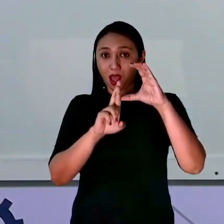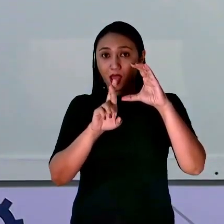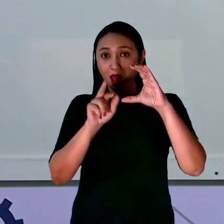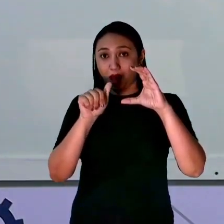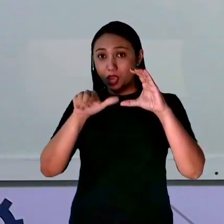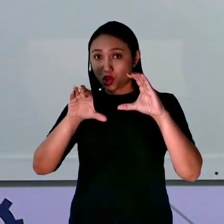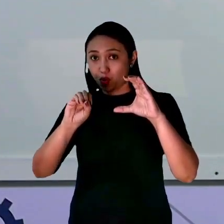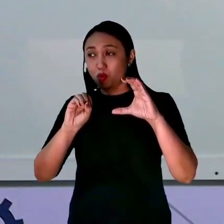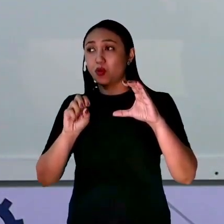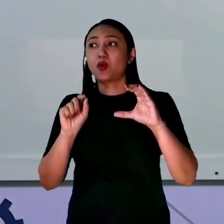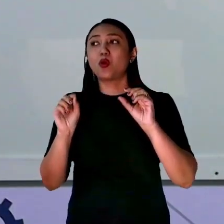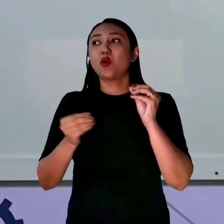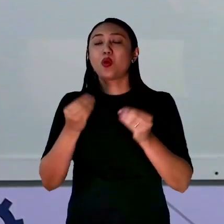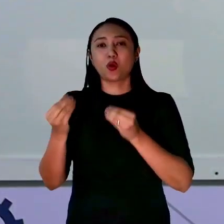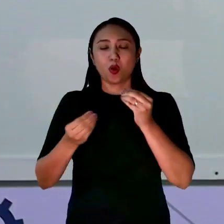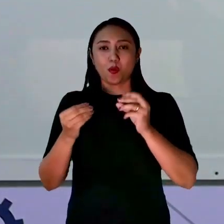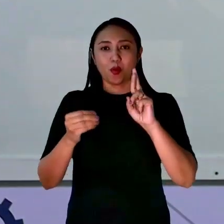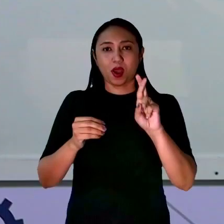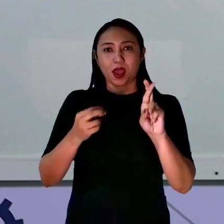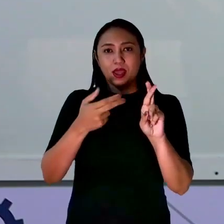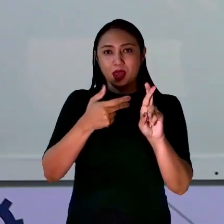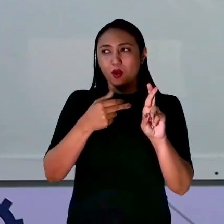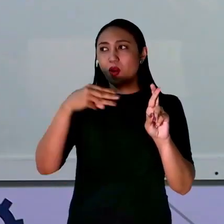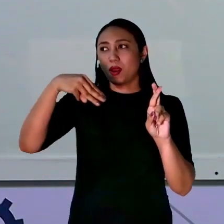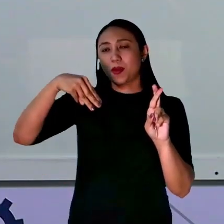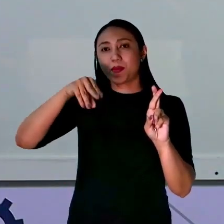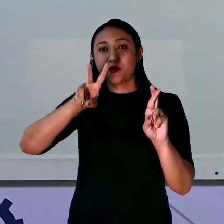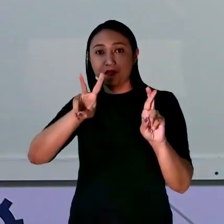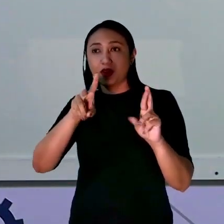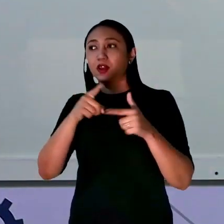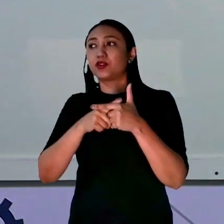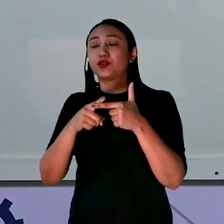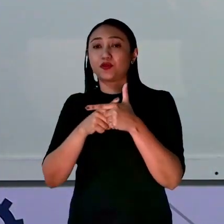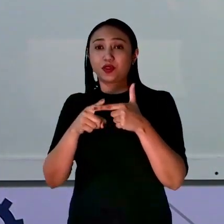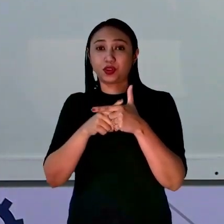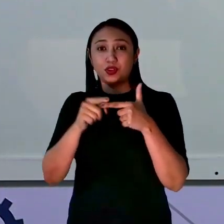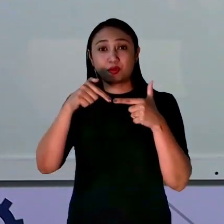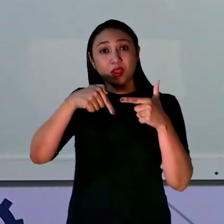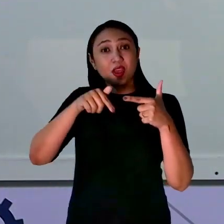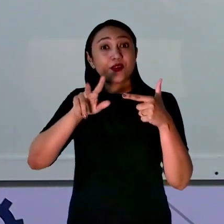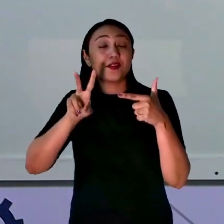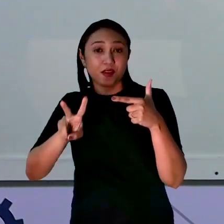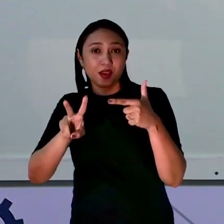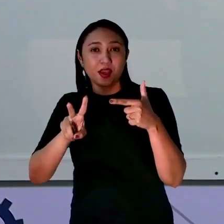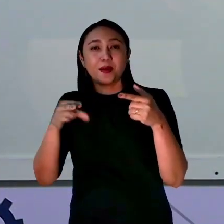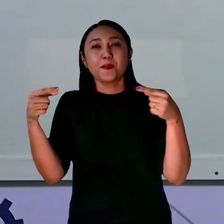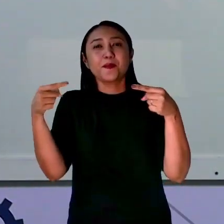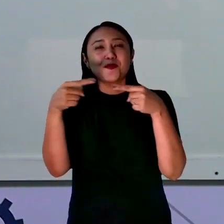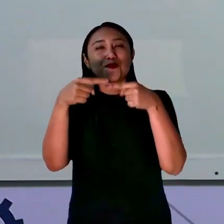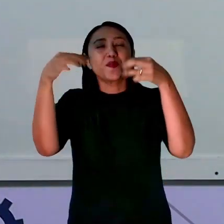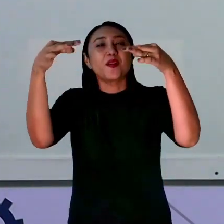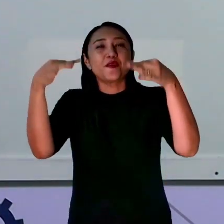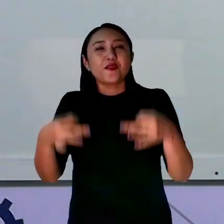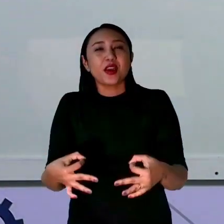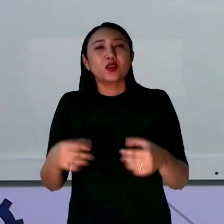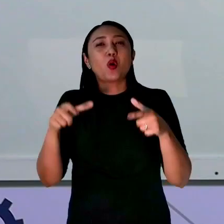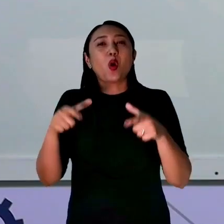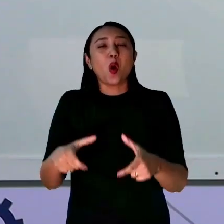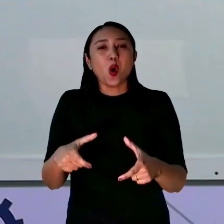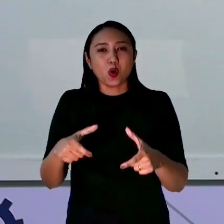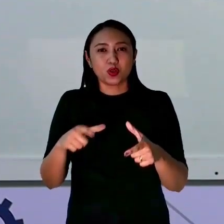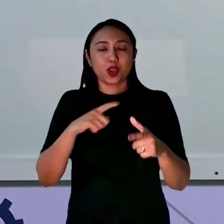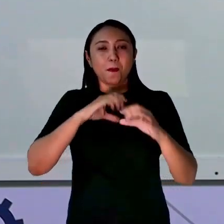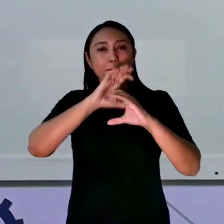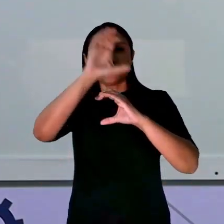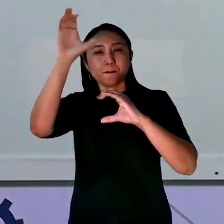essa fórmula aqui, você consegue saber exatamente onde a partícula foi lançada. Mas tenha muito cuidado com a fórmula.